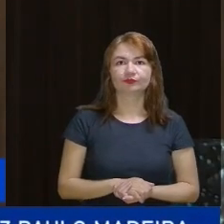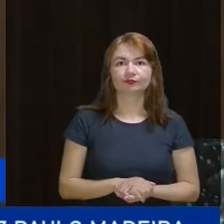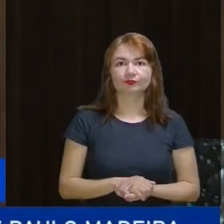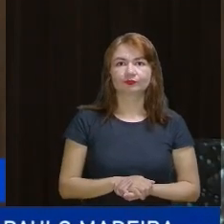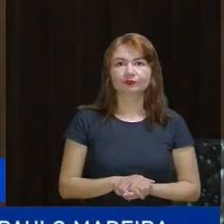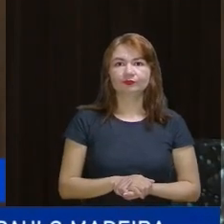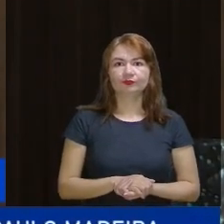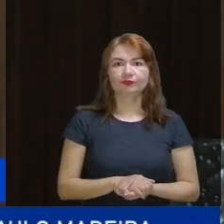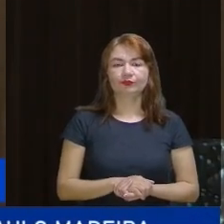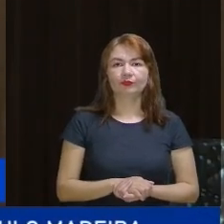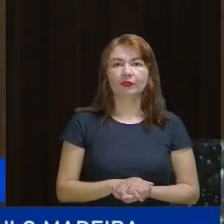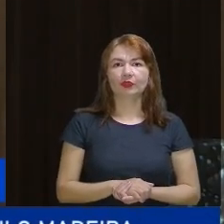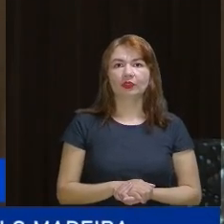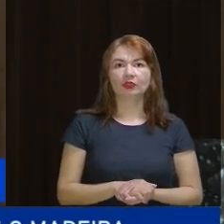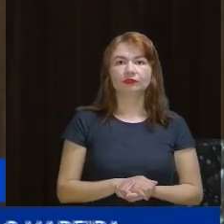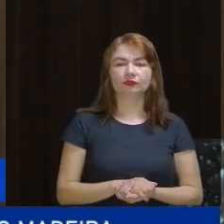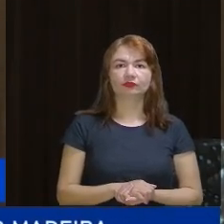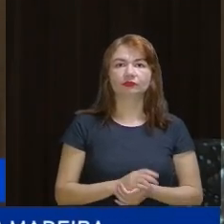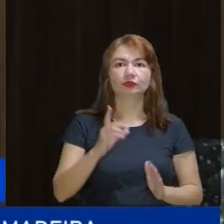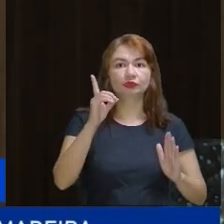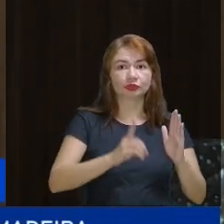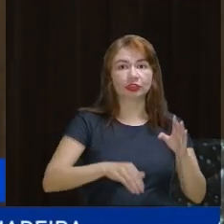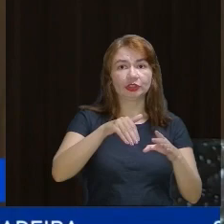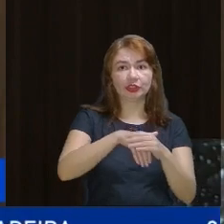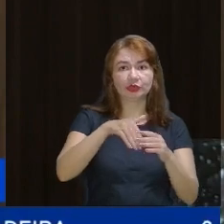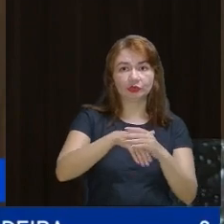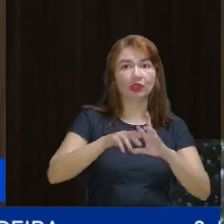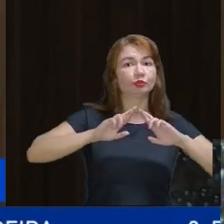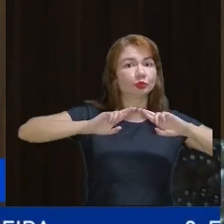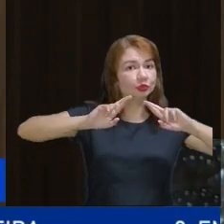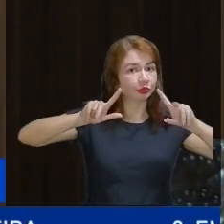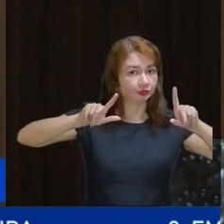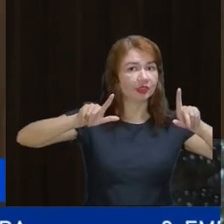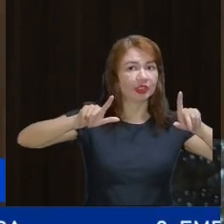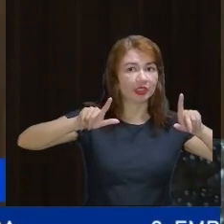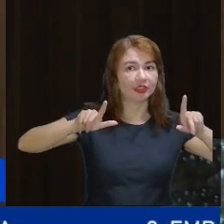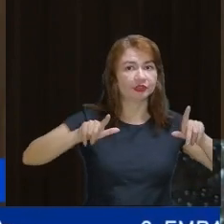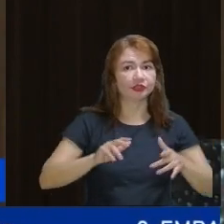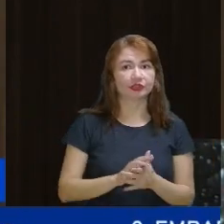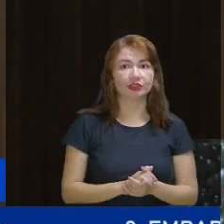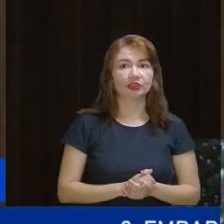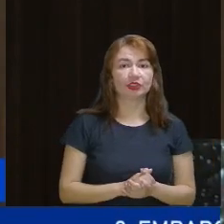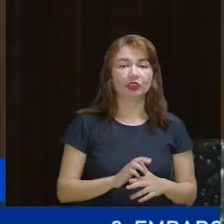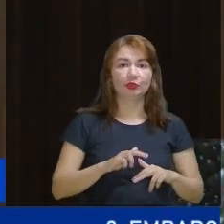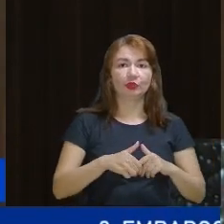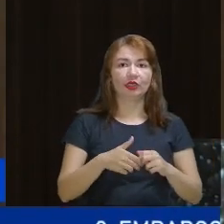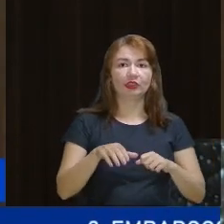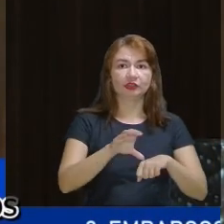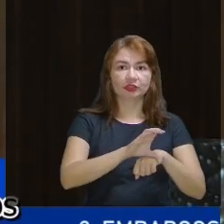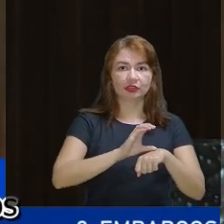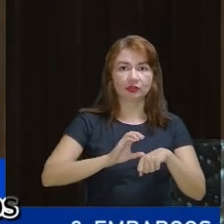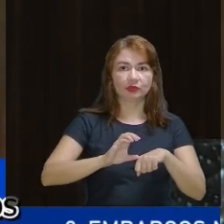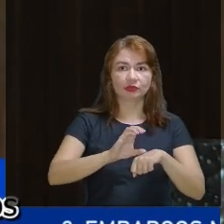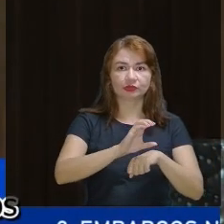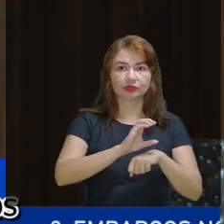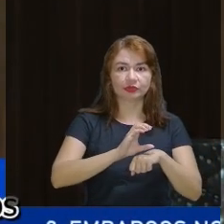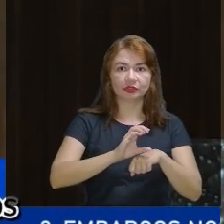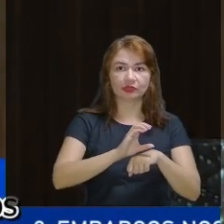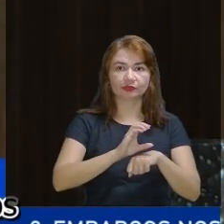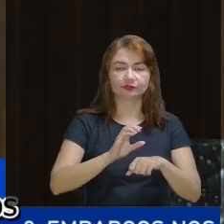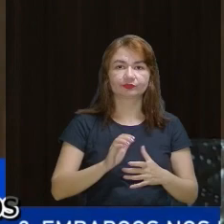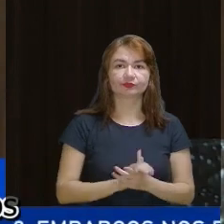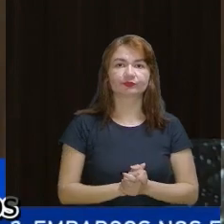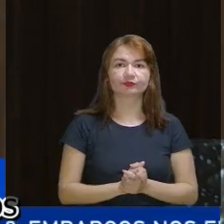No direito eleitoral é diferente. É diferente por uma determinação da Constituição. A Constituição